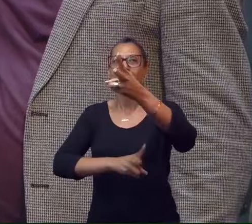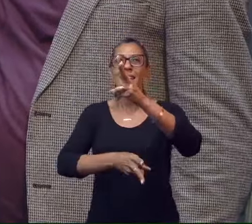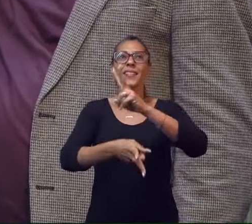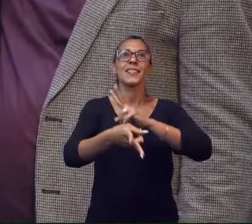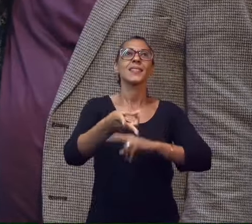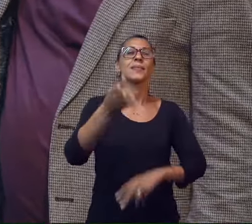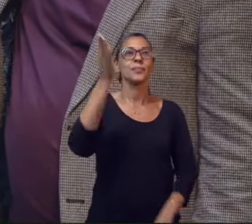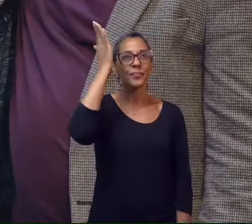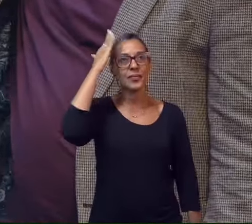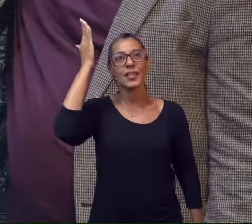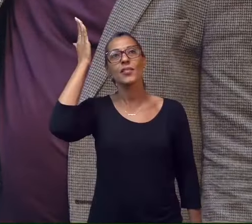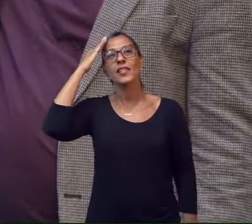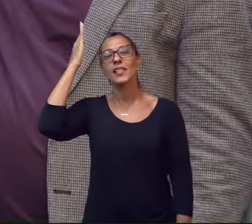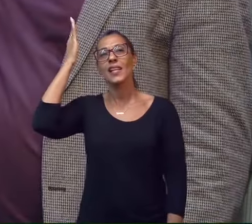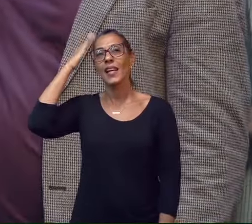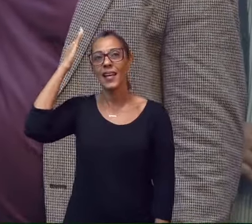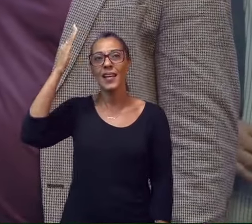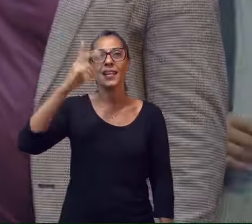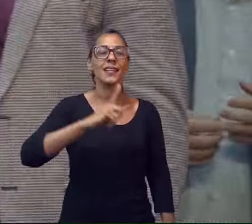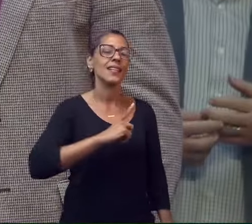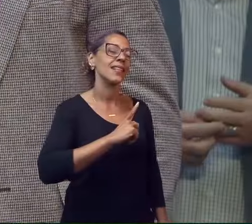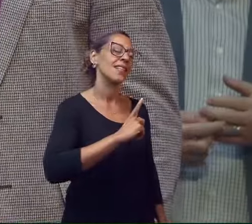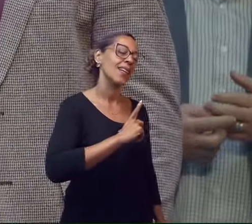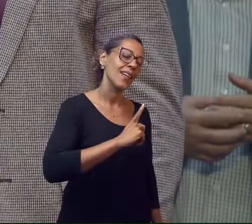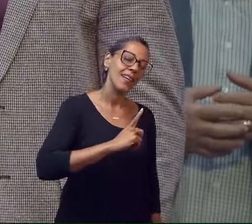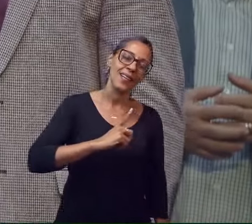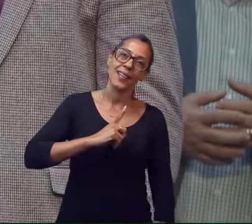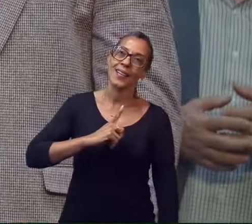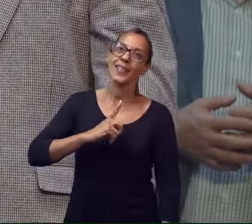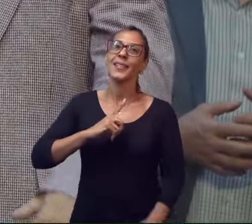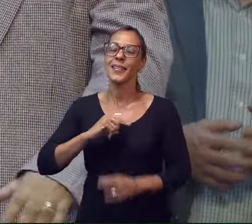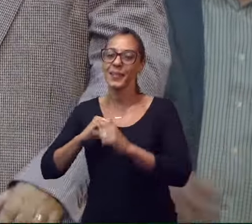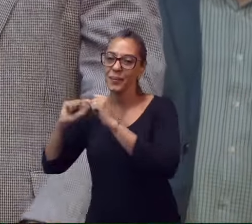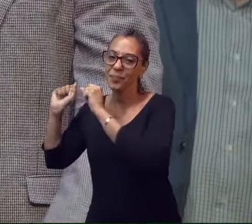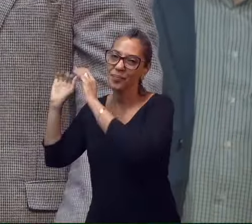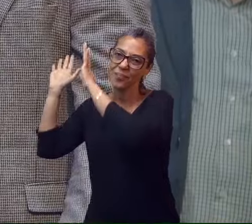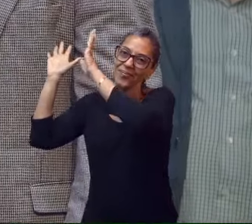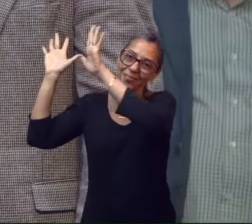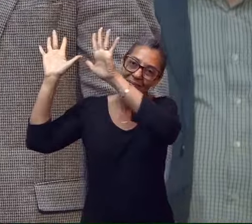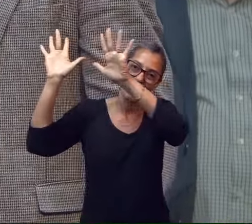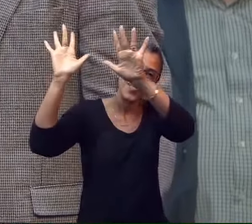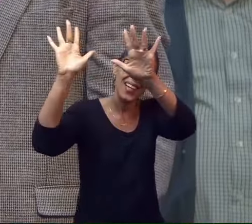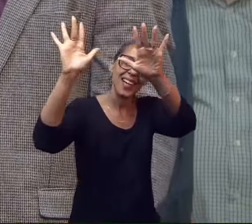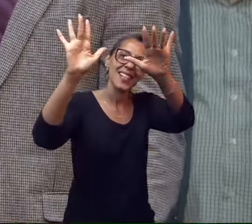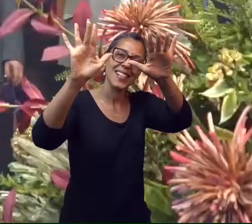eu sei que Deus tem para ti